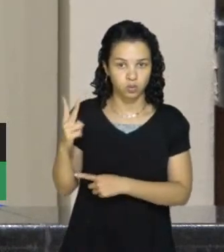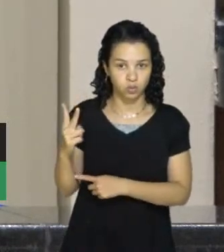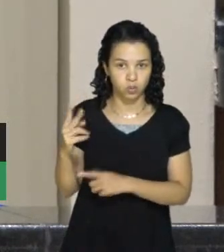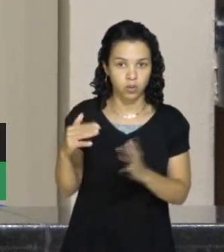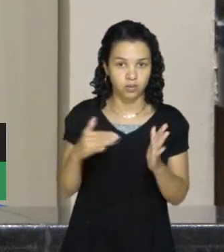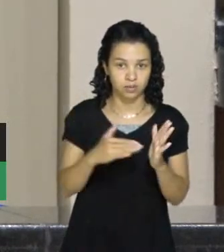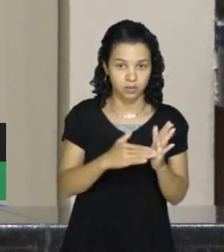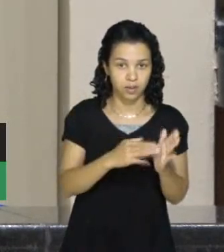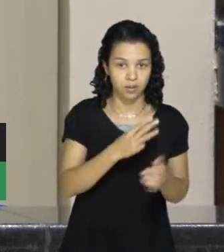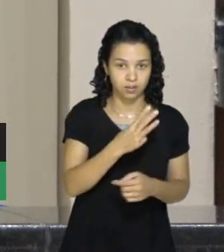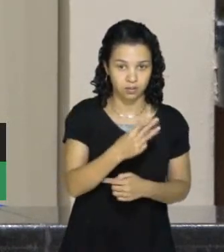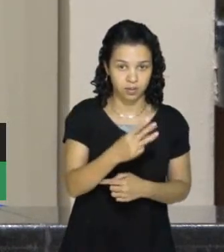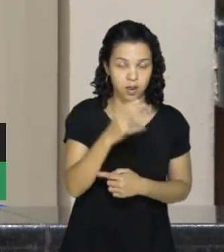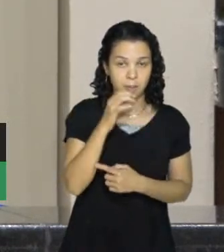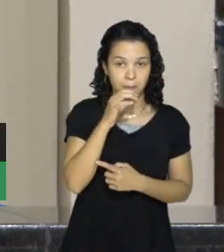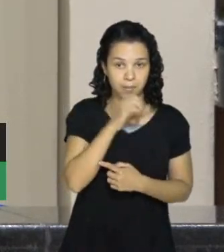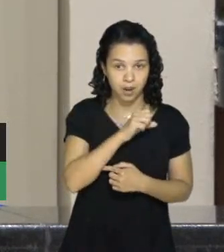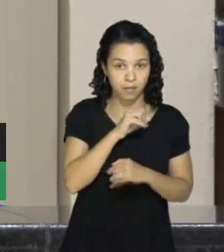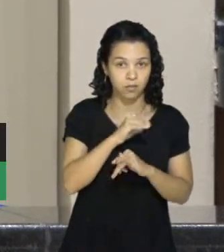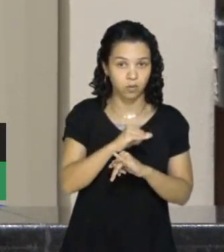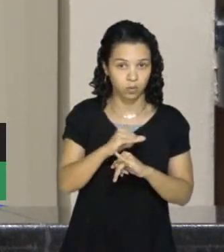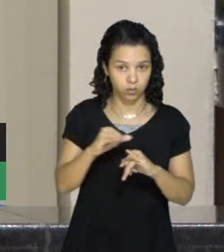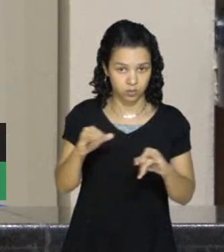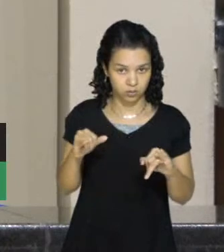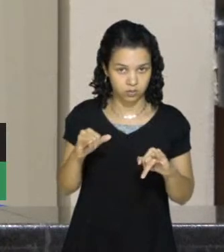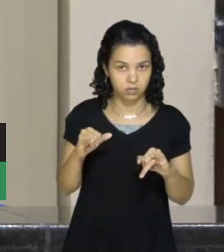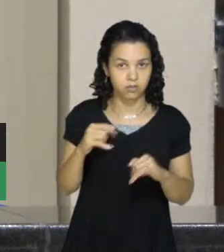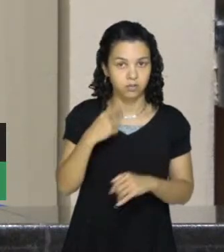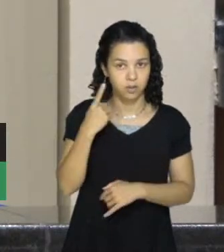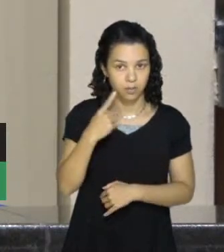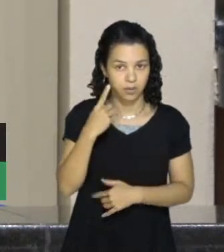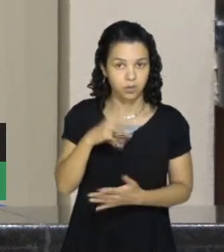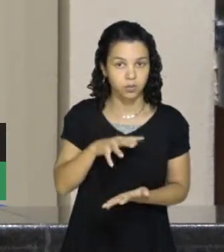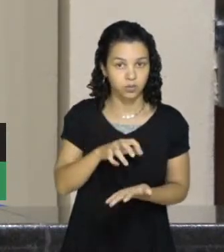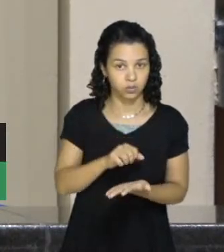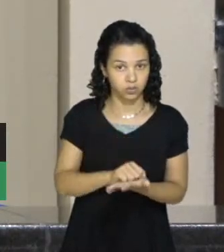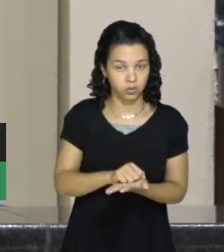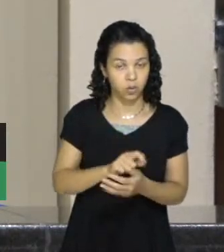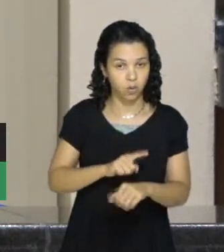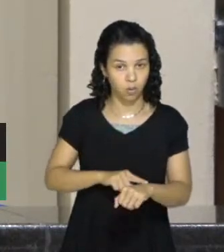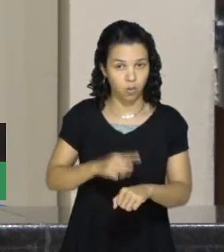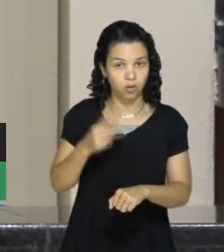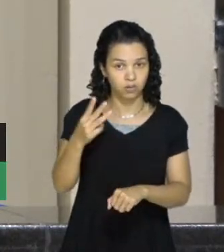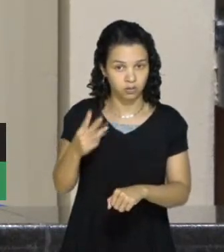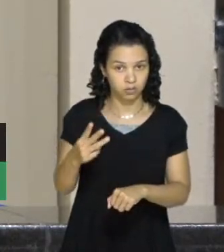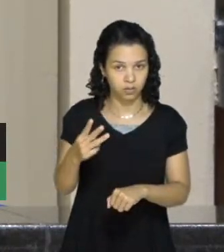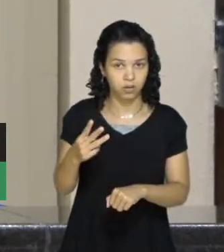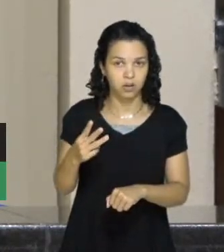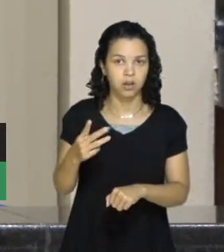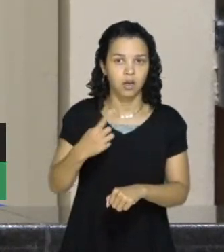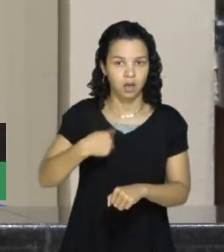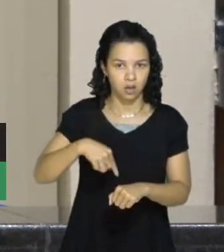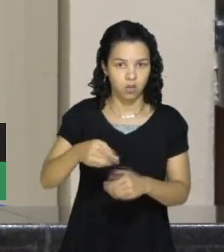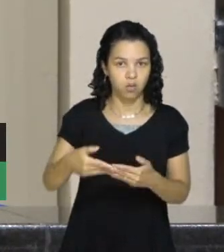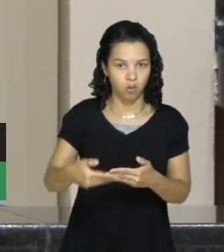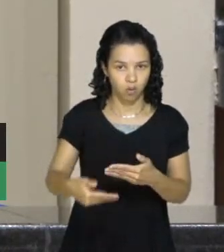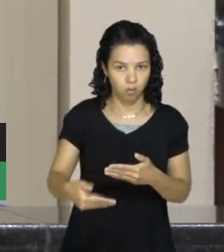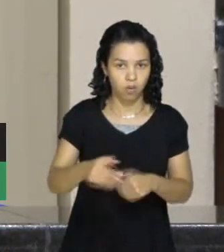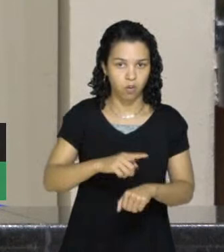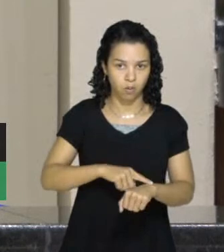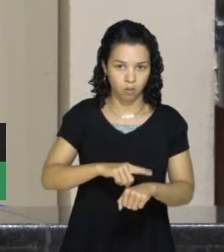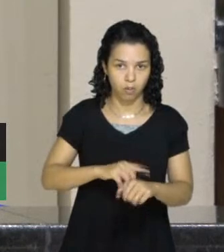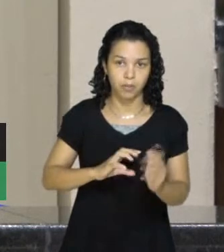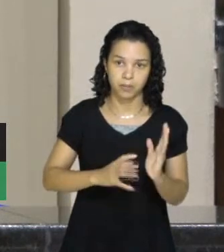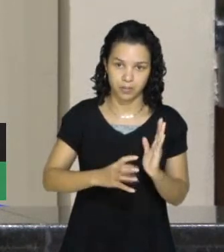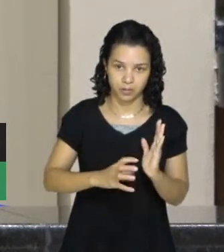são as breves comunicações, deputados inscritos. Às 15h, obrigatoriamente, nós entramos no horário dos